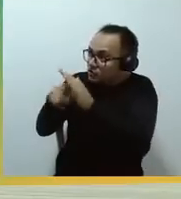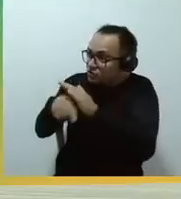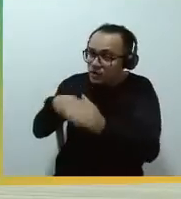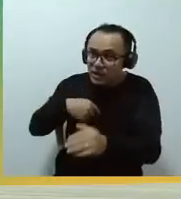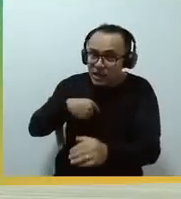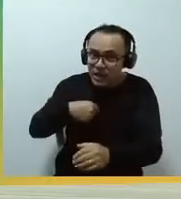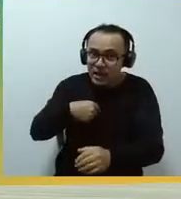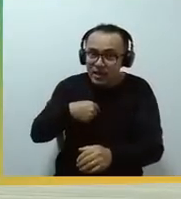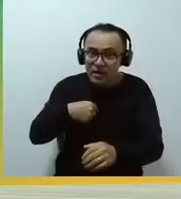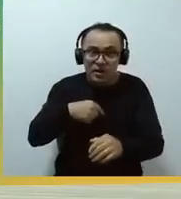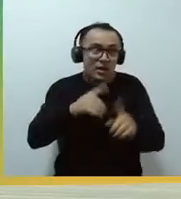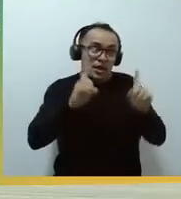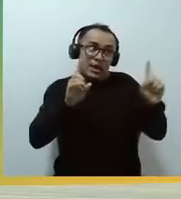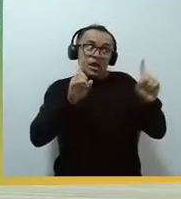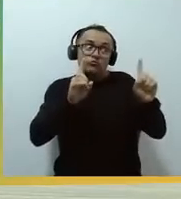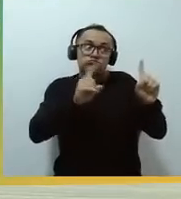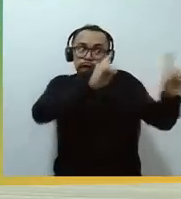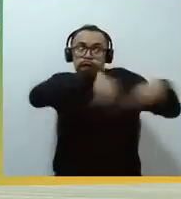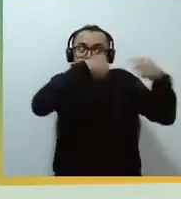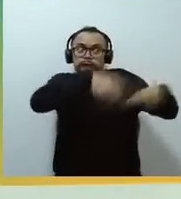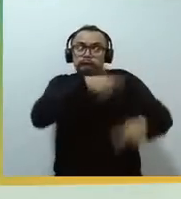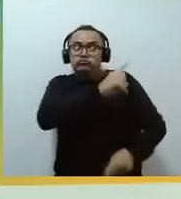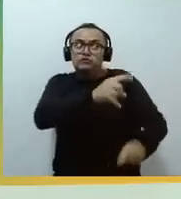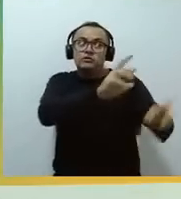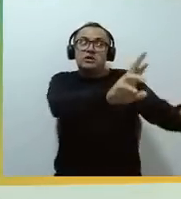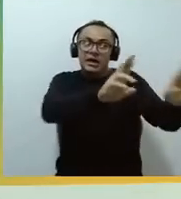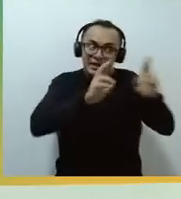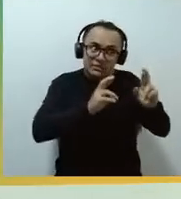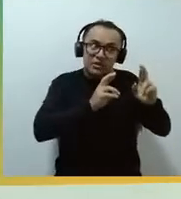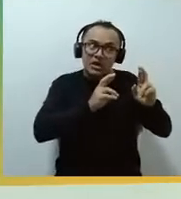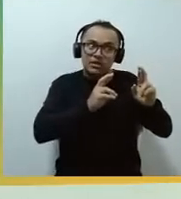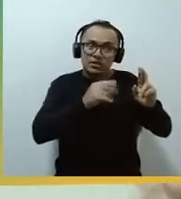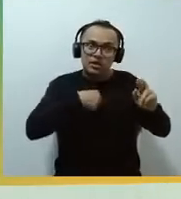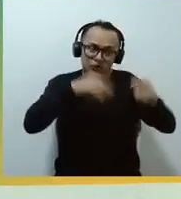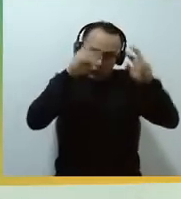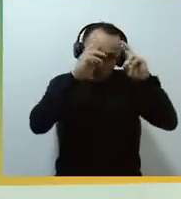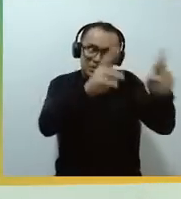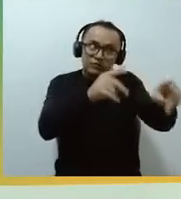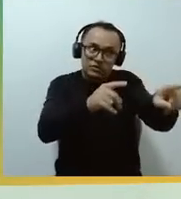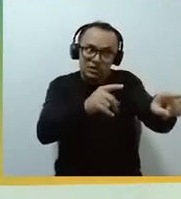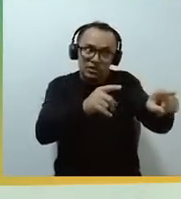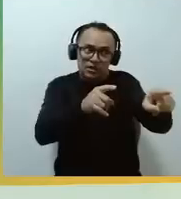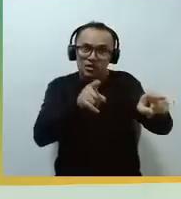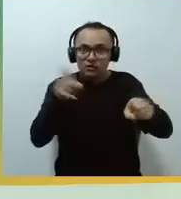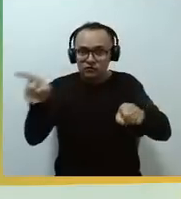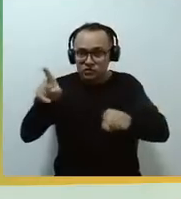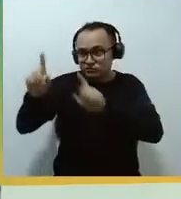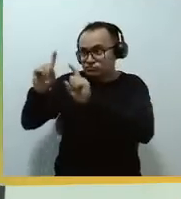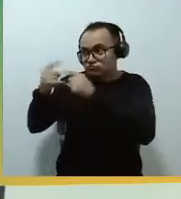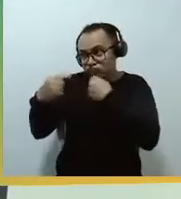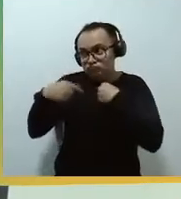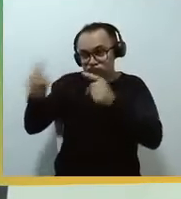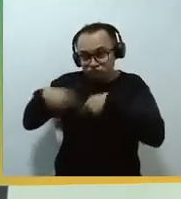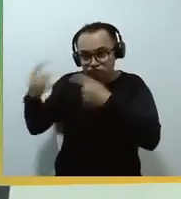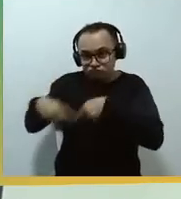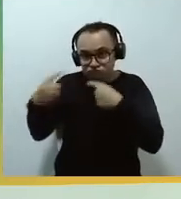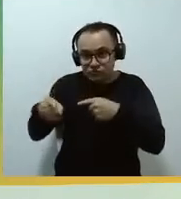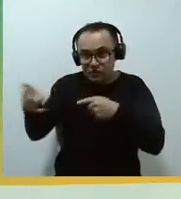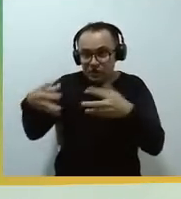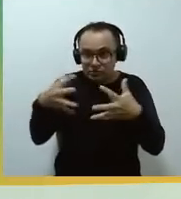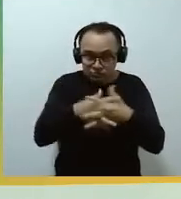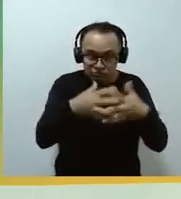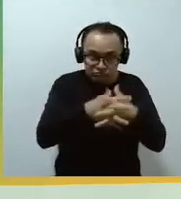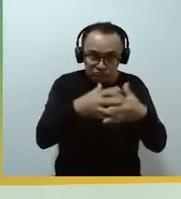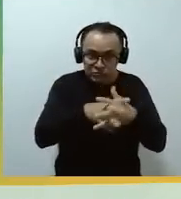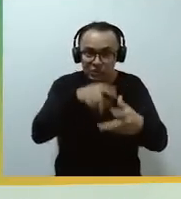para ser agredido. Ninguém você me respeite, me respeite, que eu vou lhe respeitar. Ninguém está agredindo. Não, você está. Não, ninguém está agredindo. Fazendo confusão para depois botar nas redes